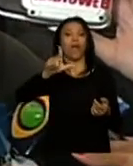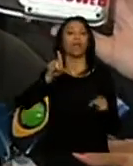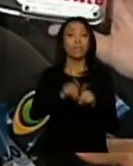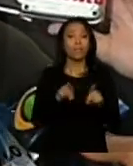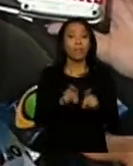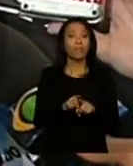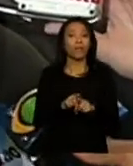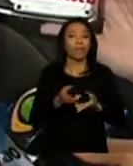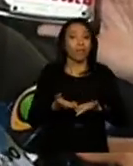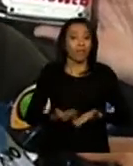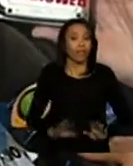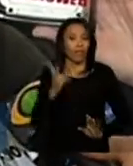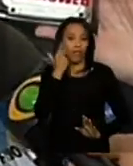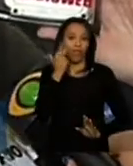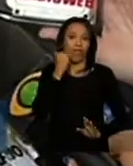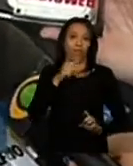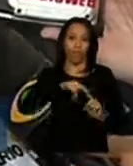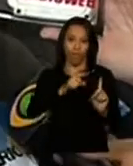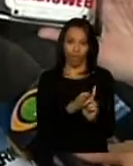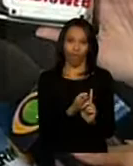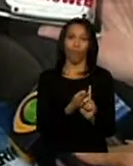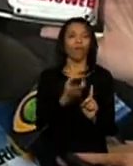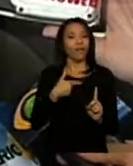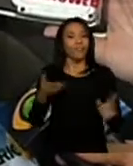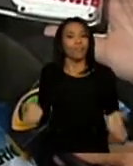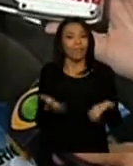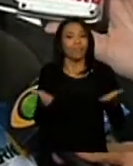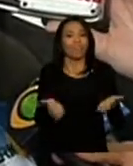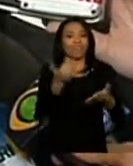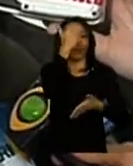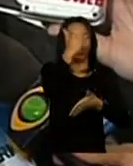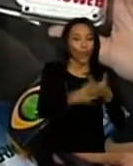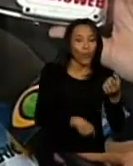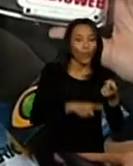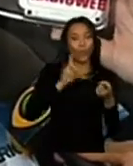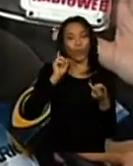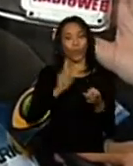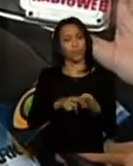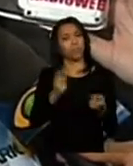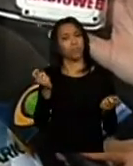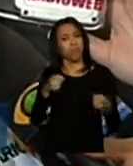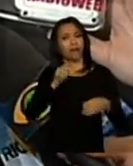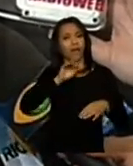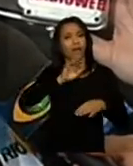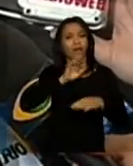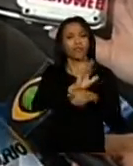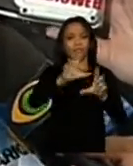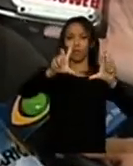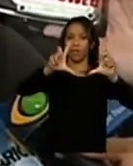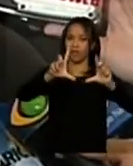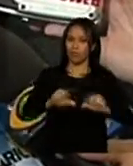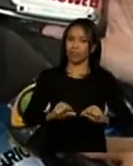ação estimulando o próprio usuário com descontos em relação a isso, que pode contribuir para a